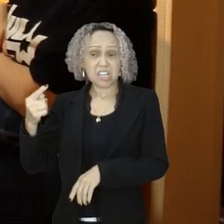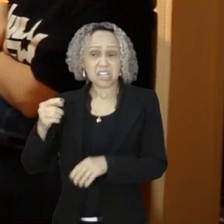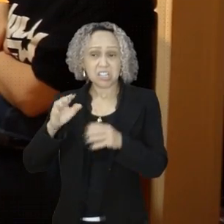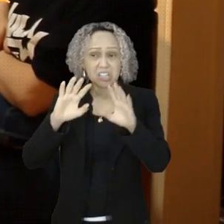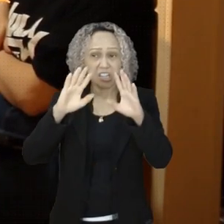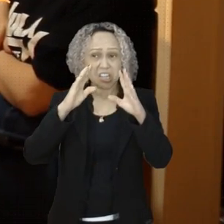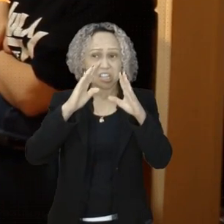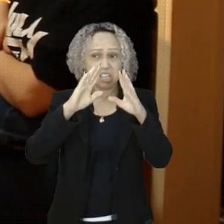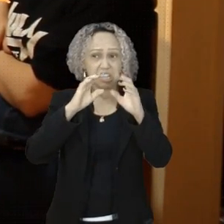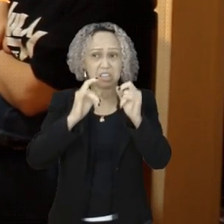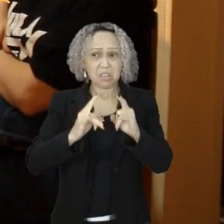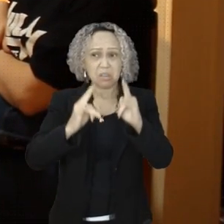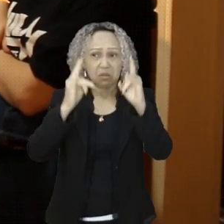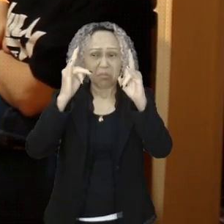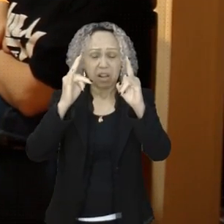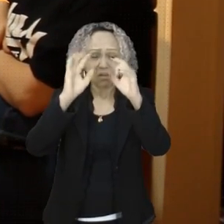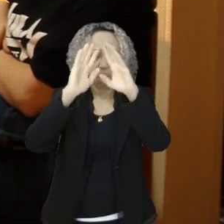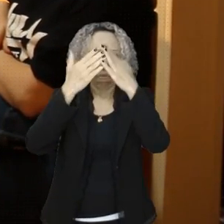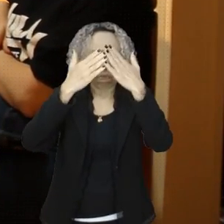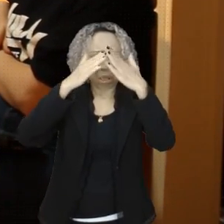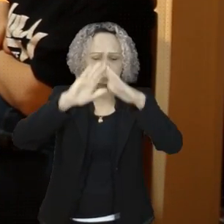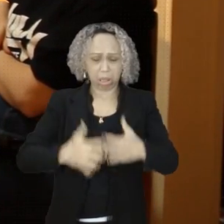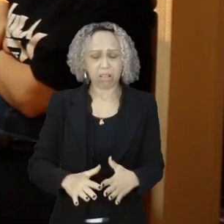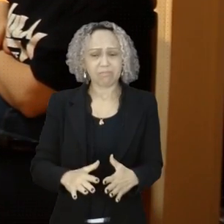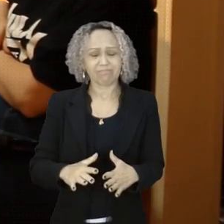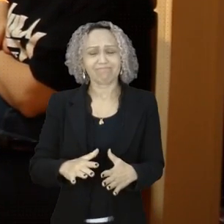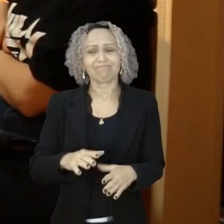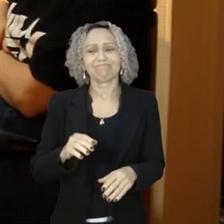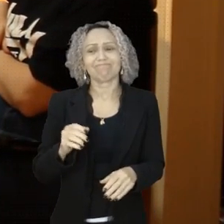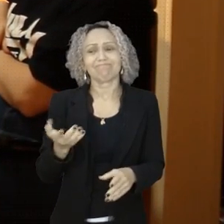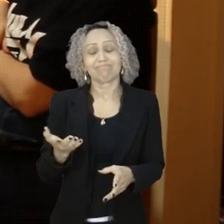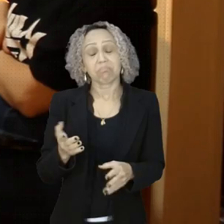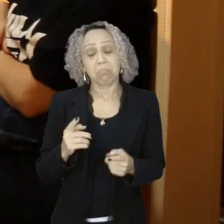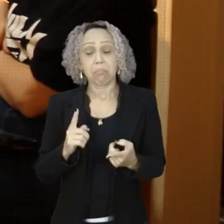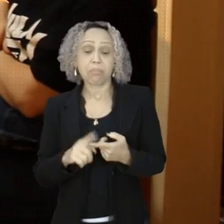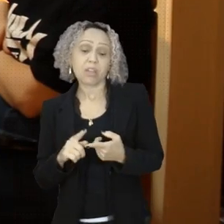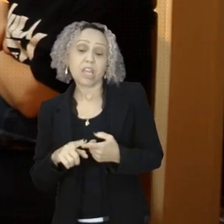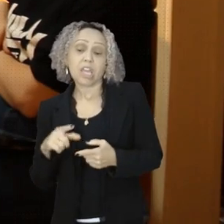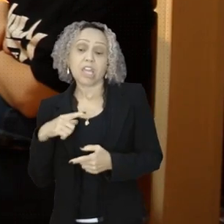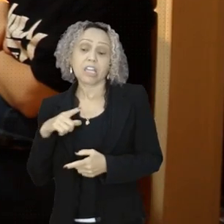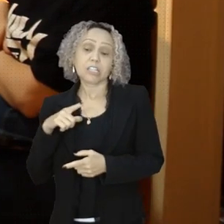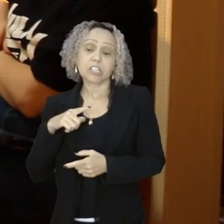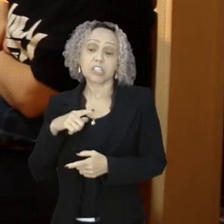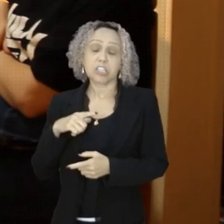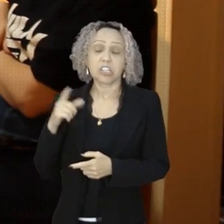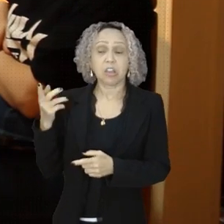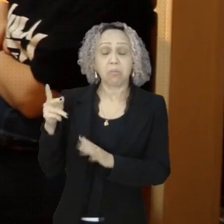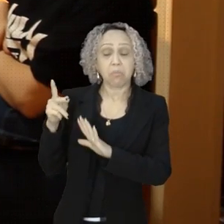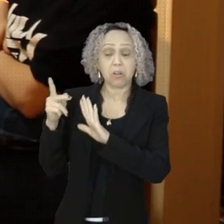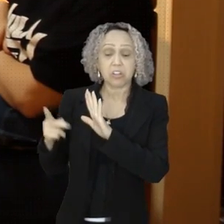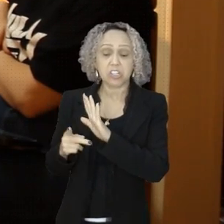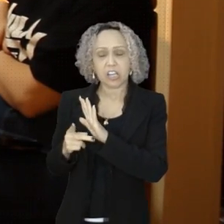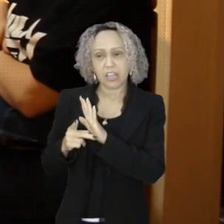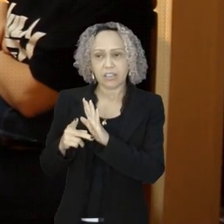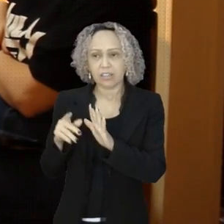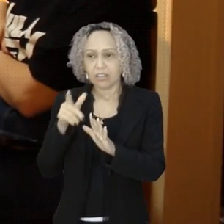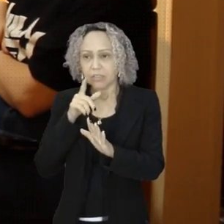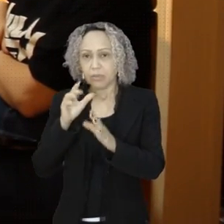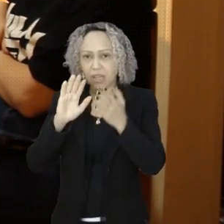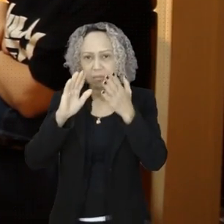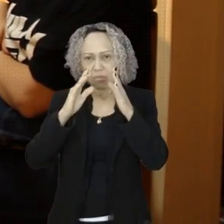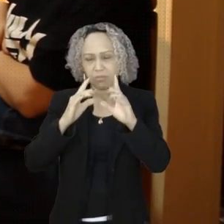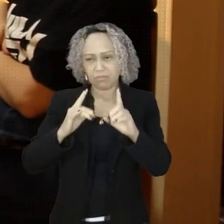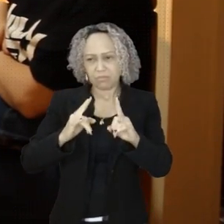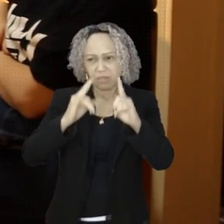veículos nessa região ali em torno do mercado, porque a Borges de Medeiros descia ali, depois tinha a Júlio de Castilho